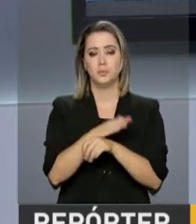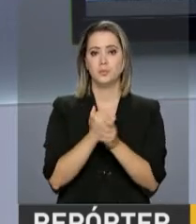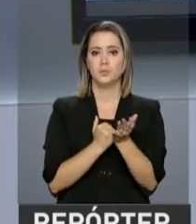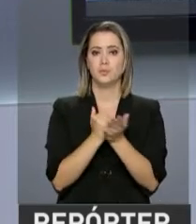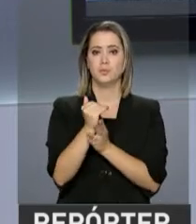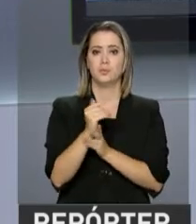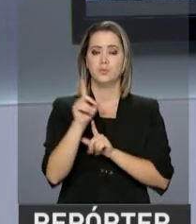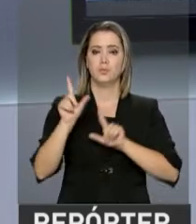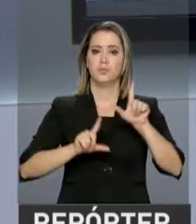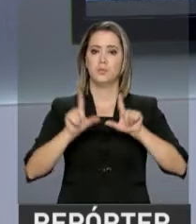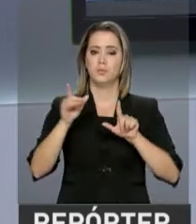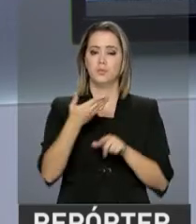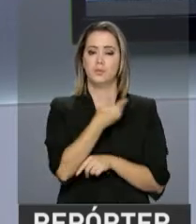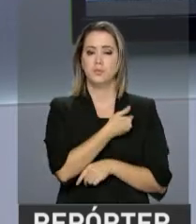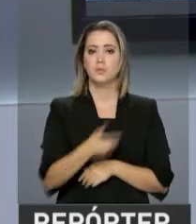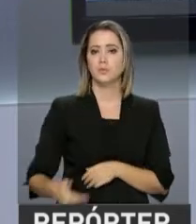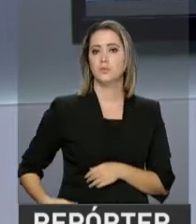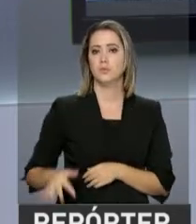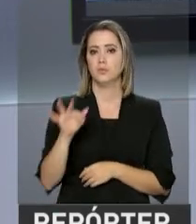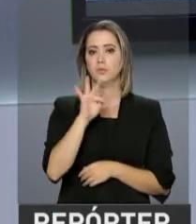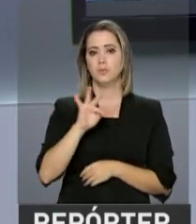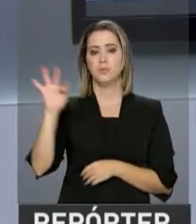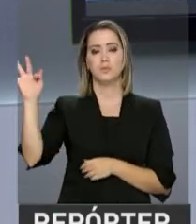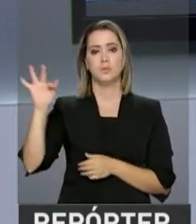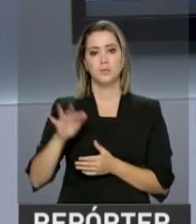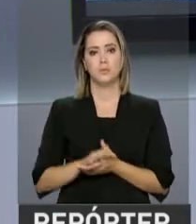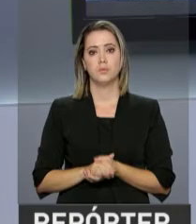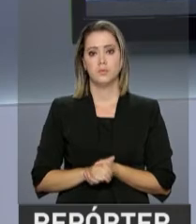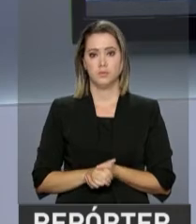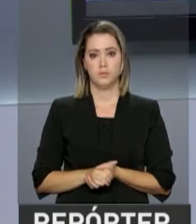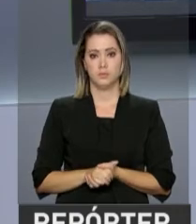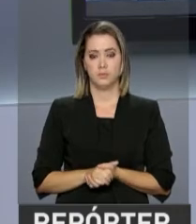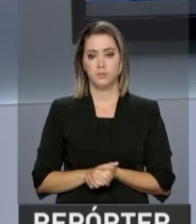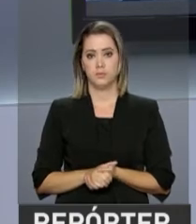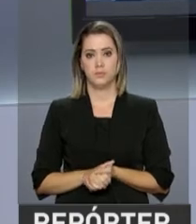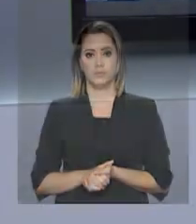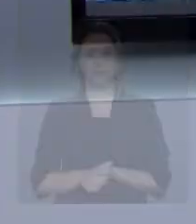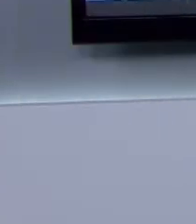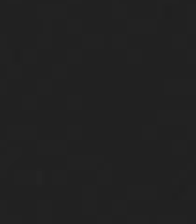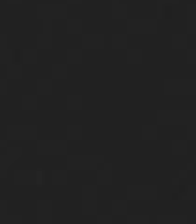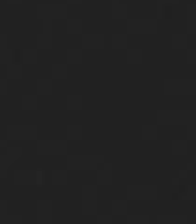noite continue com a gente aqui na nbr a tv do governo federal